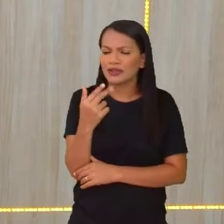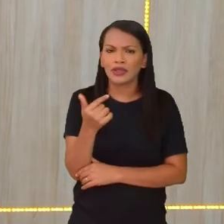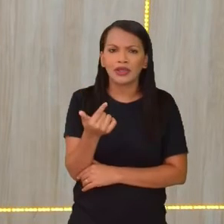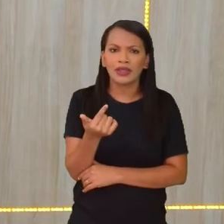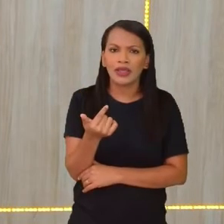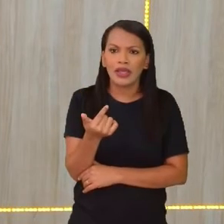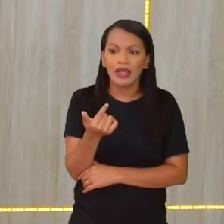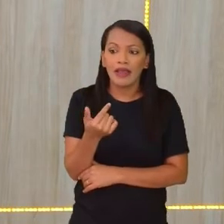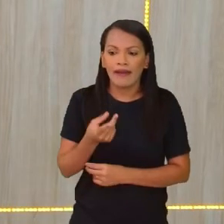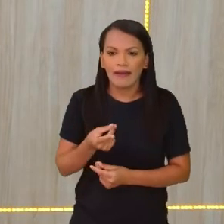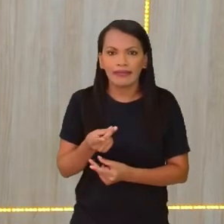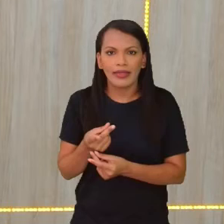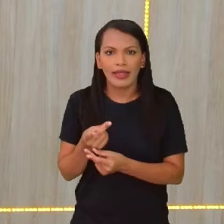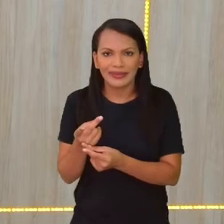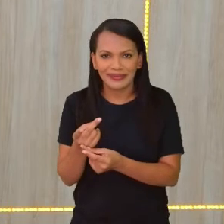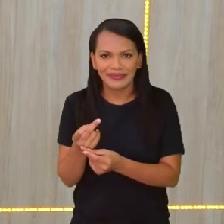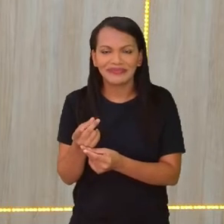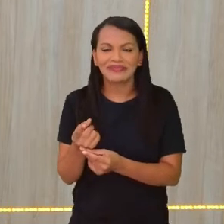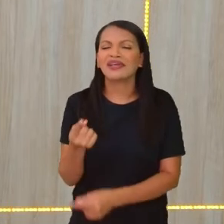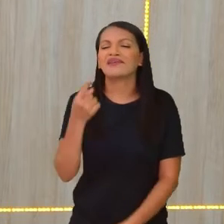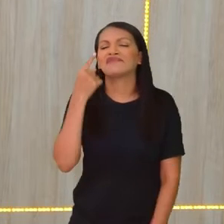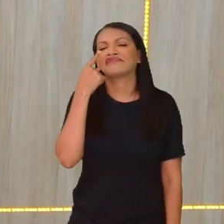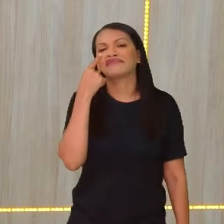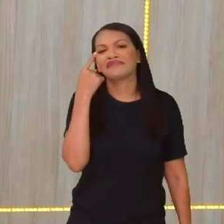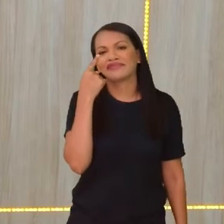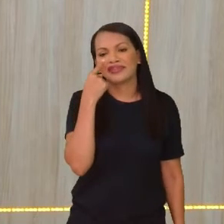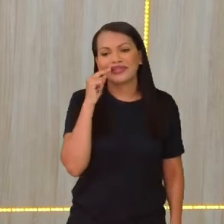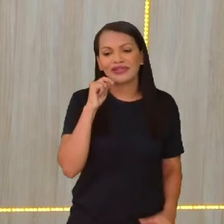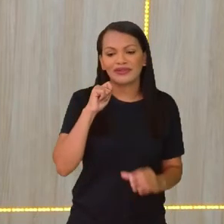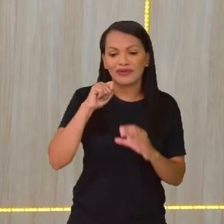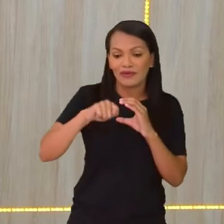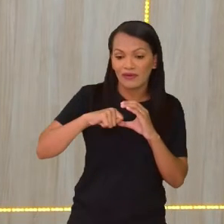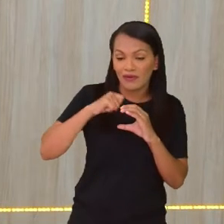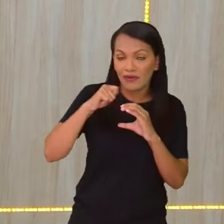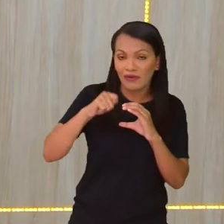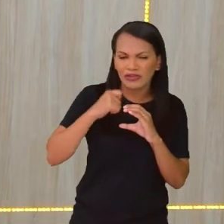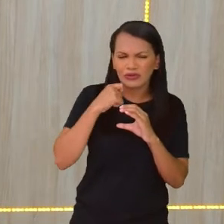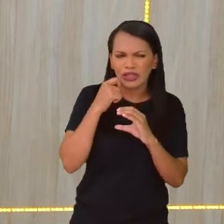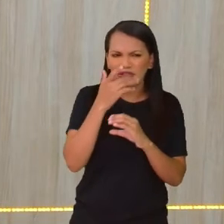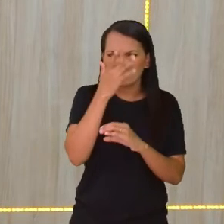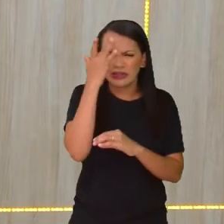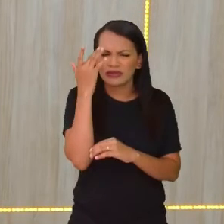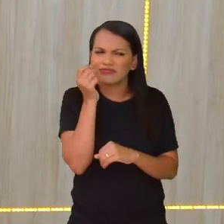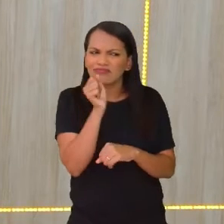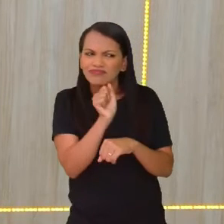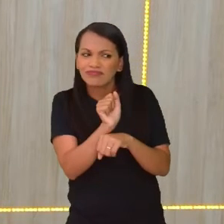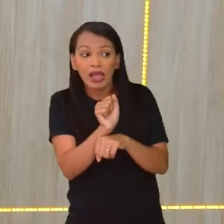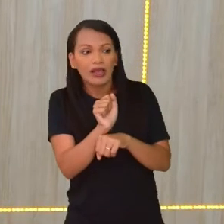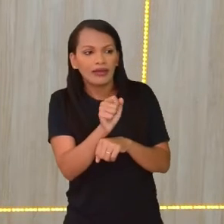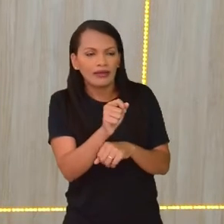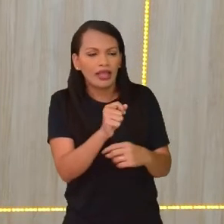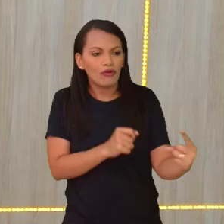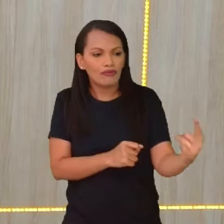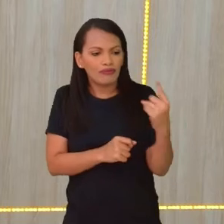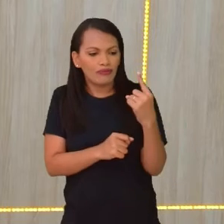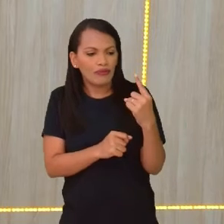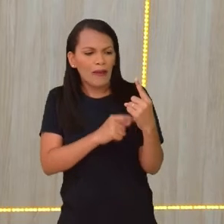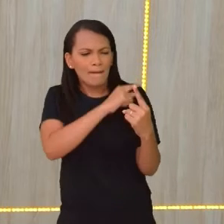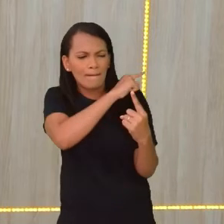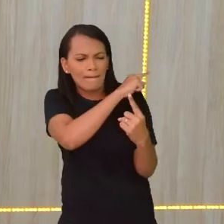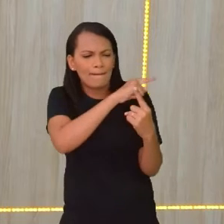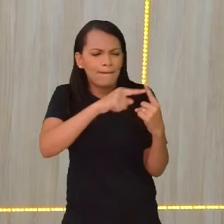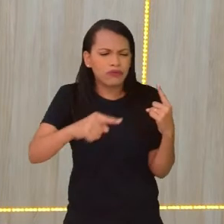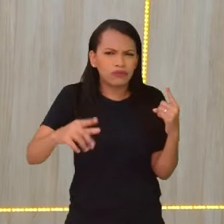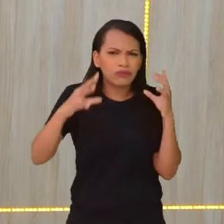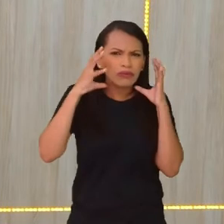Não tanto, né, como a gente viu no vídeo, quando ele foi emboscado e assassinado. eles o decapitaram e expuseram a